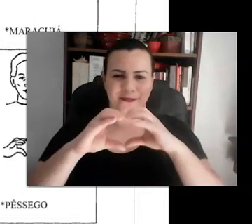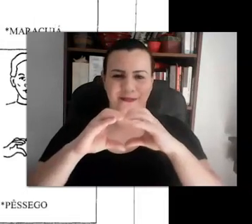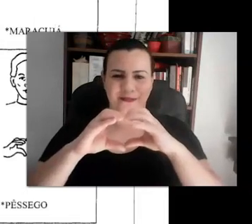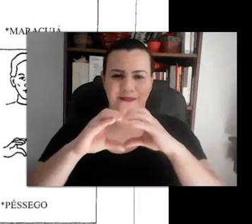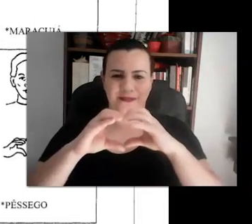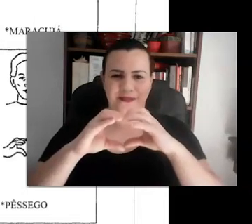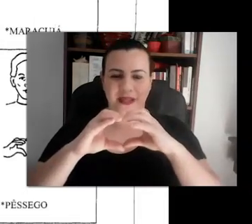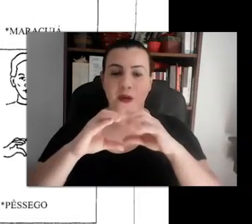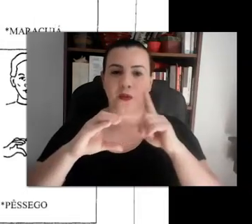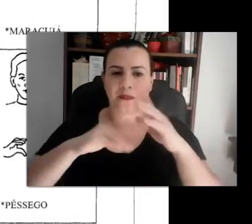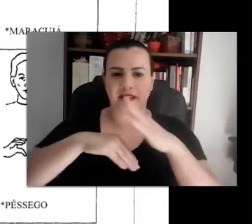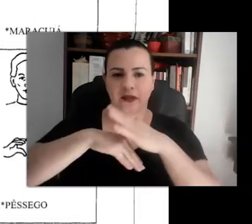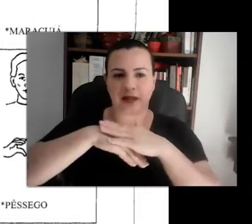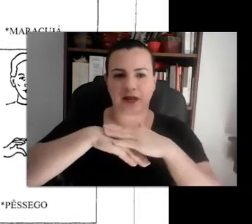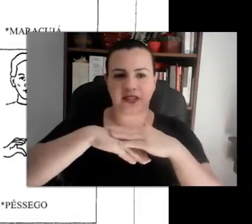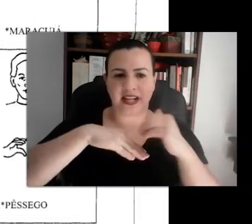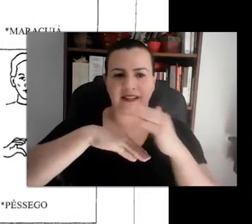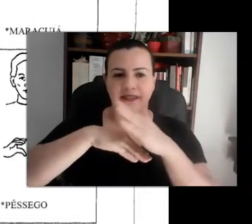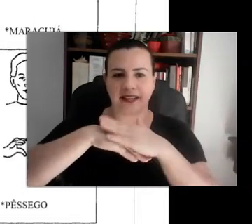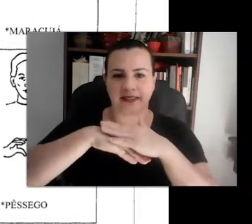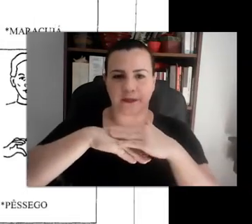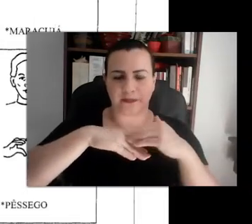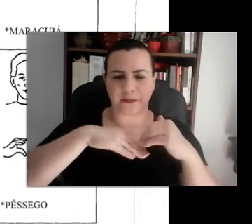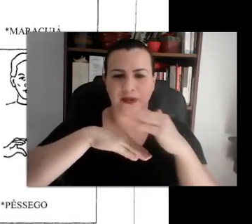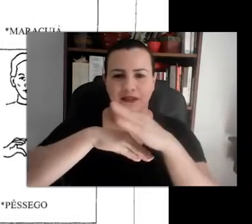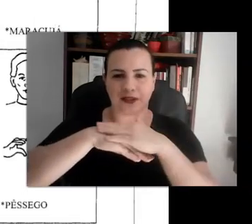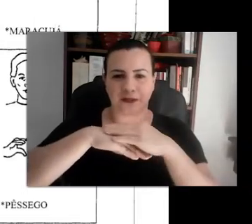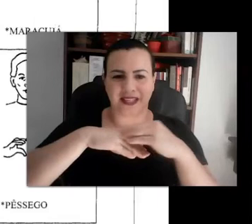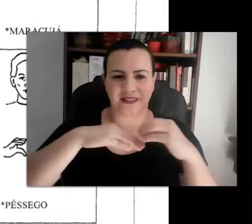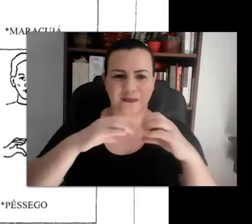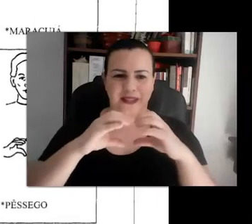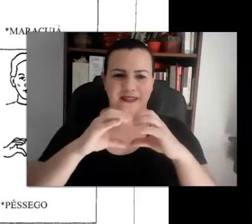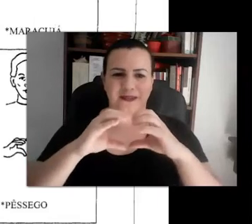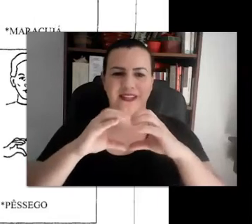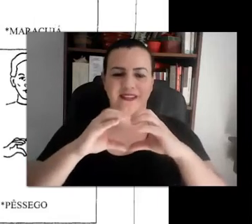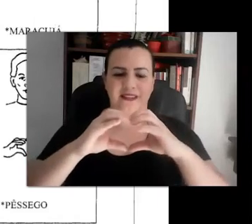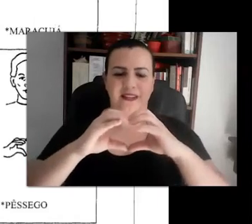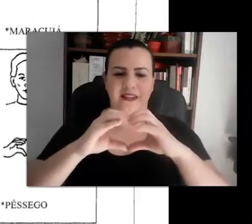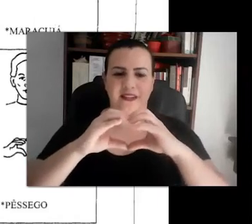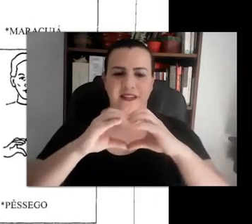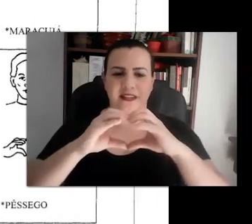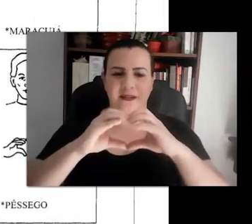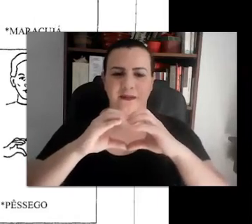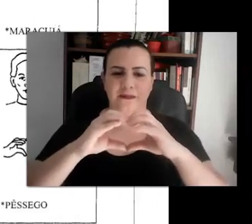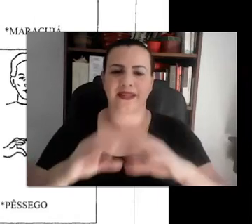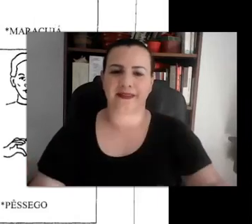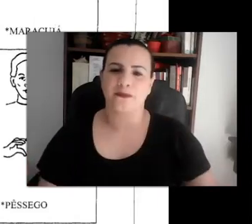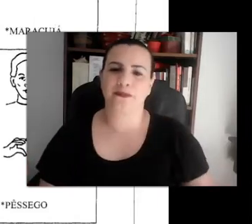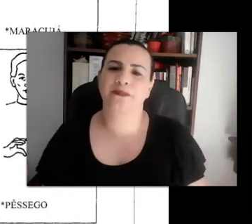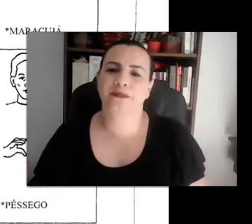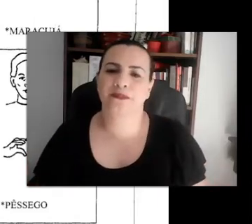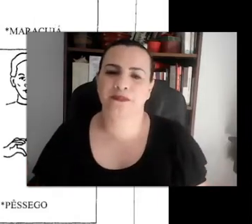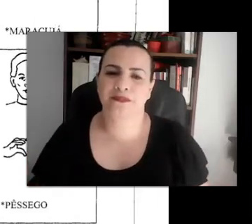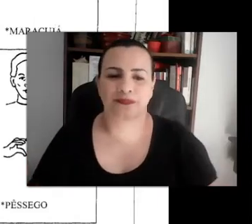pêssego. O pêssego ainda pode ter essa variação, por causa dos pelinhos do pêssego, né?